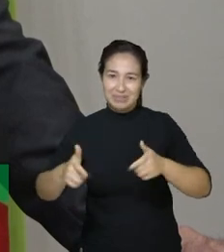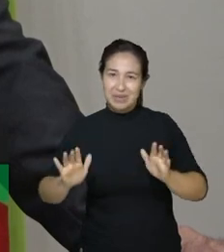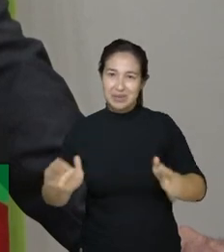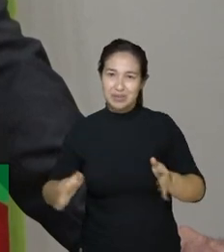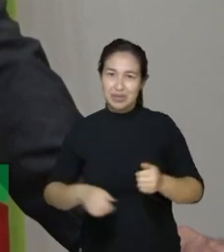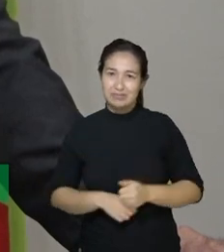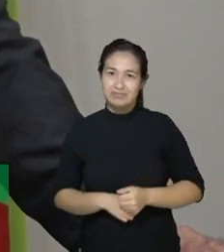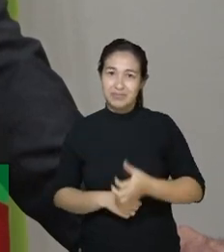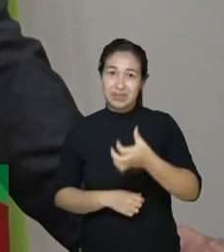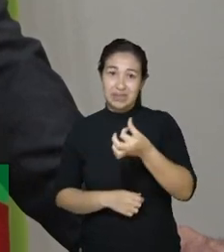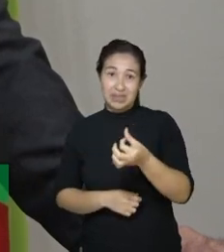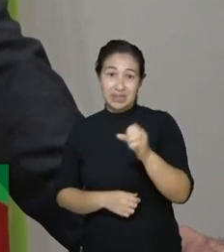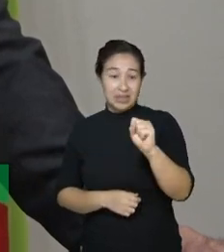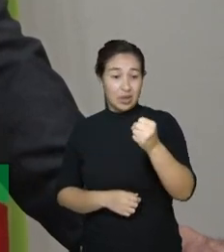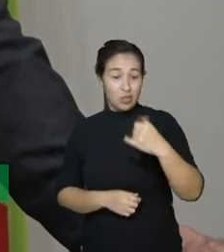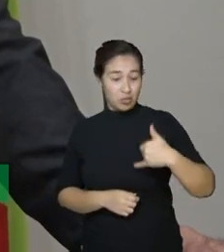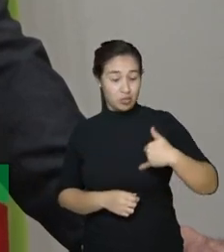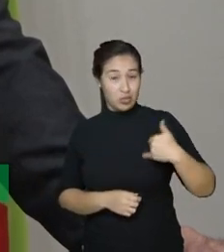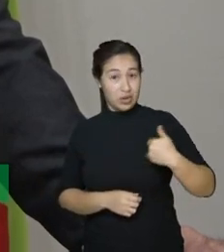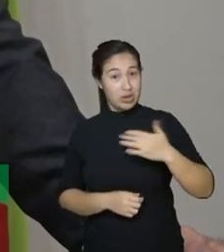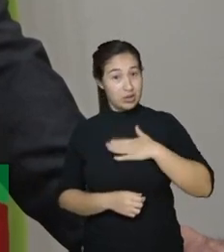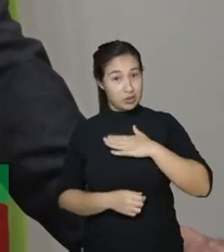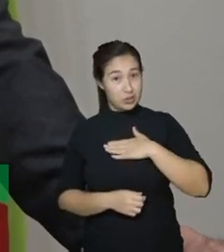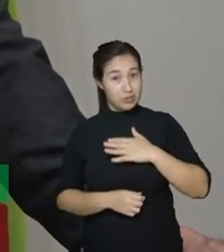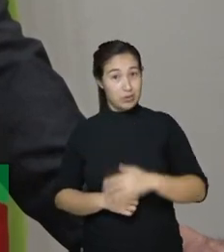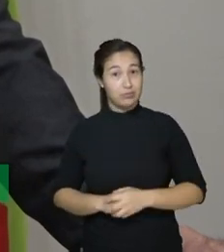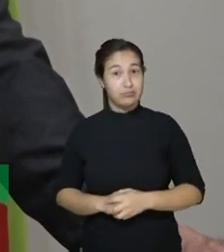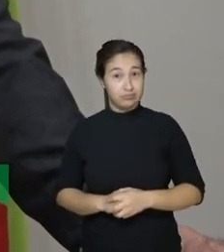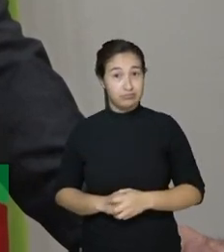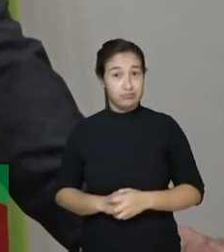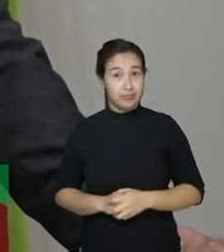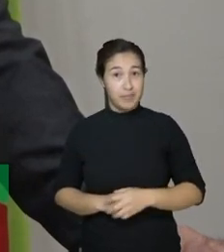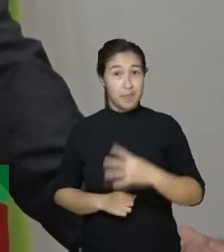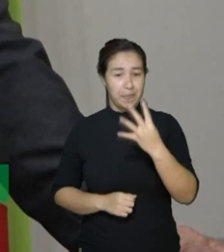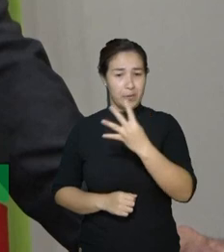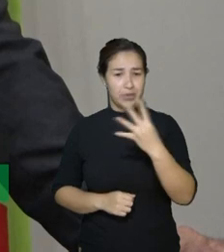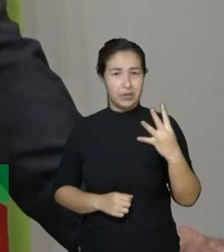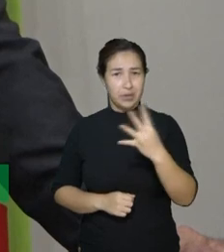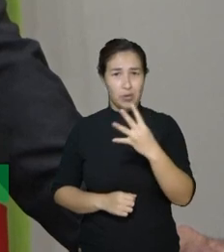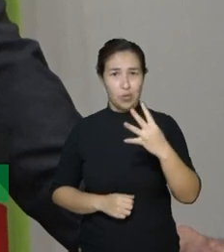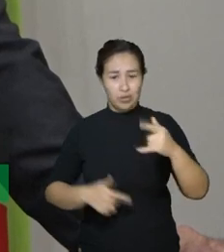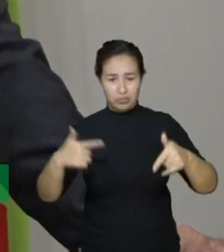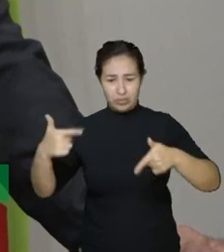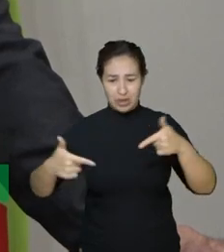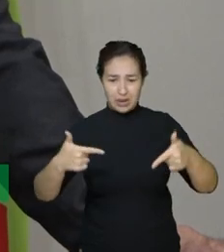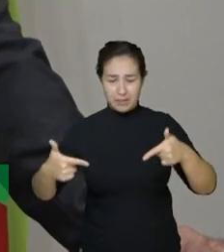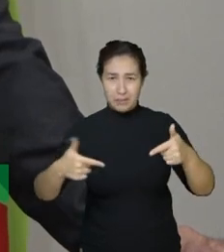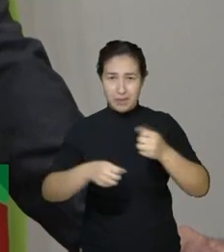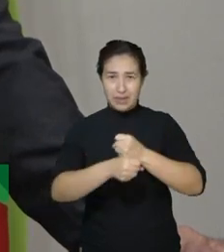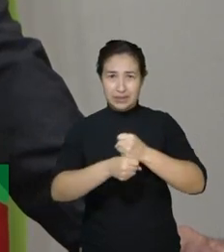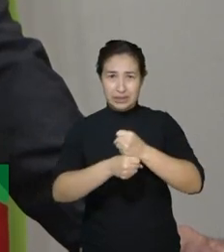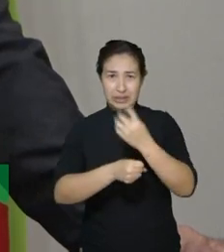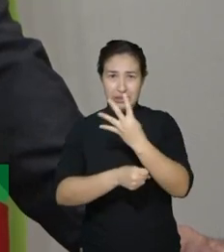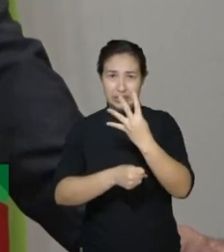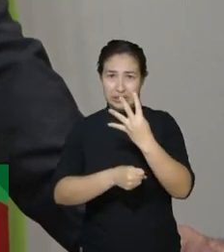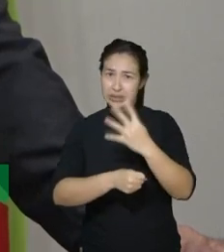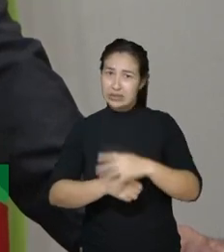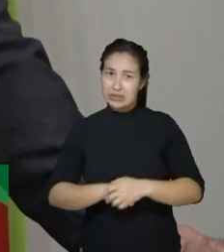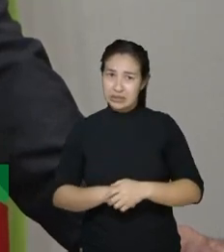68 anos de idade, 44 anos de mandato, não de vida pública, de mandato